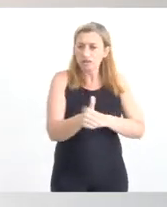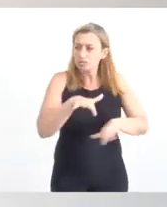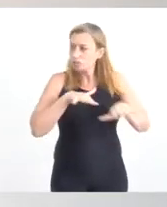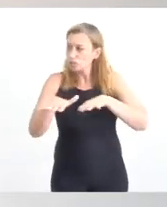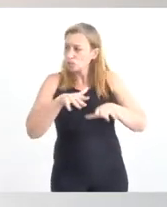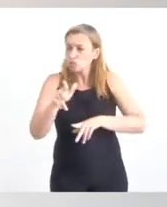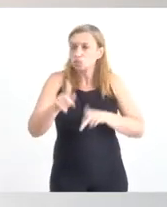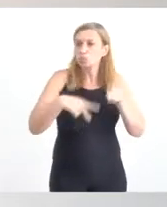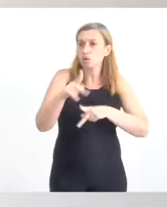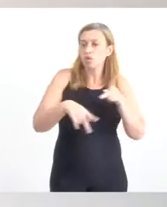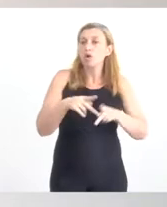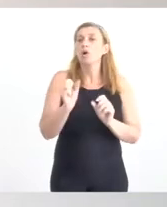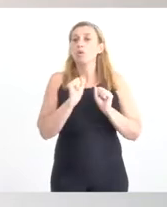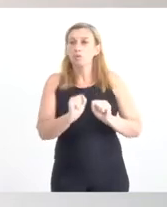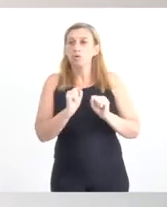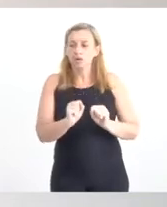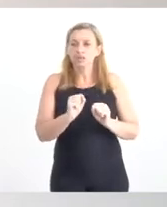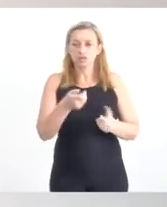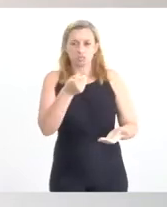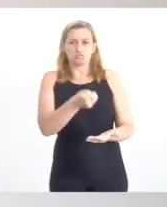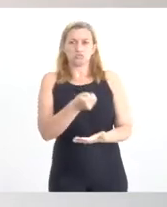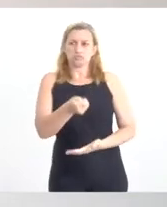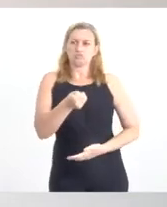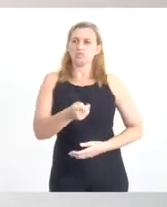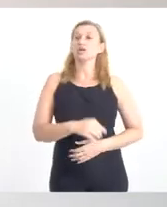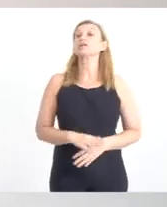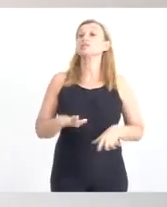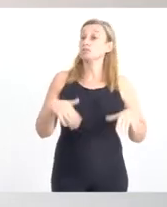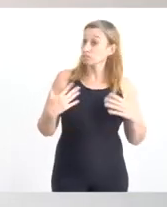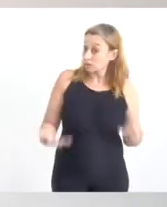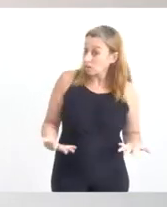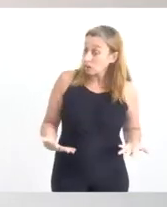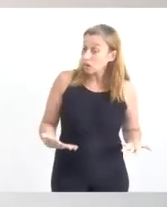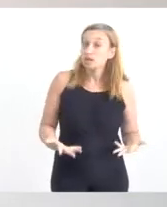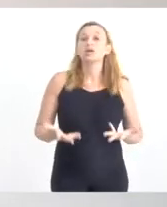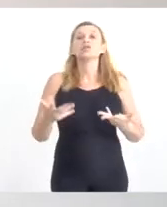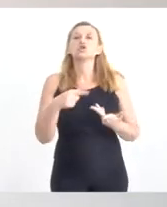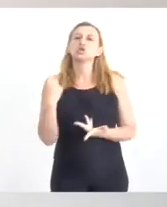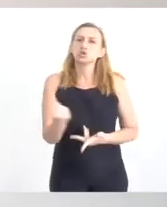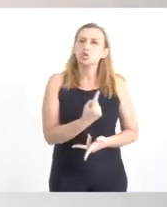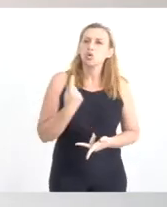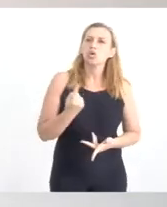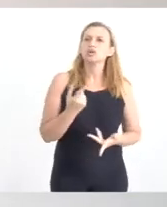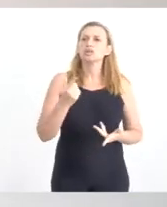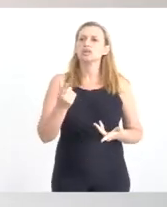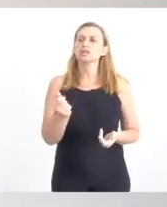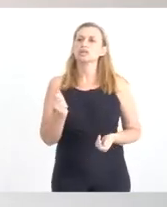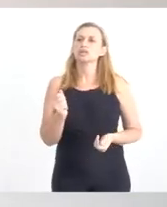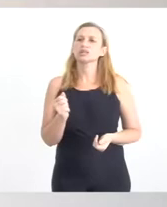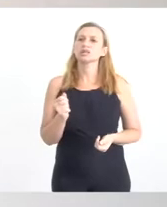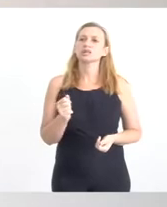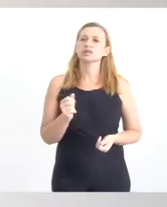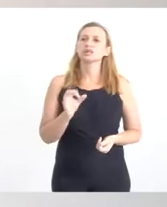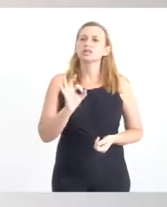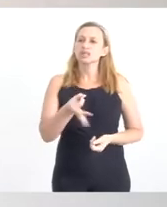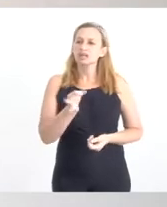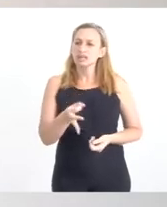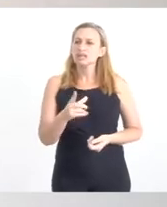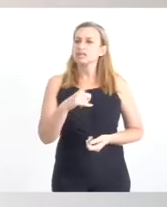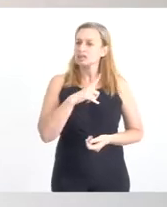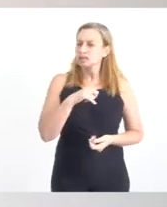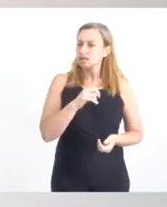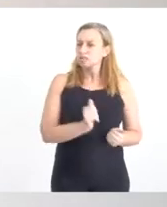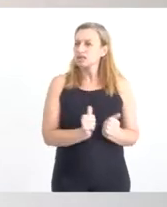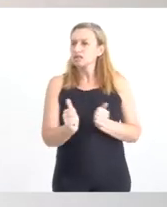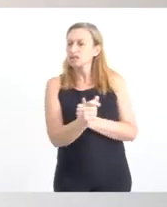movimento popular pode ser muito autoritário então nós estamos apostando nessa costura